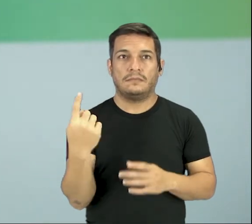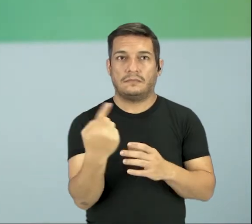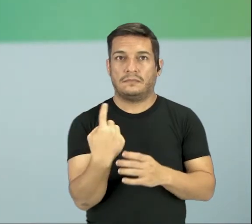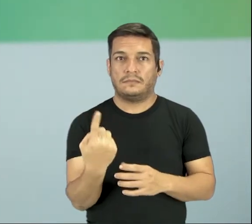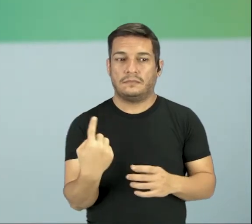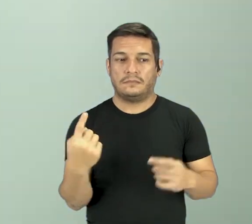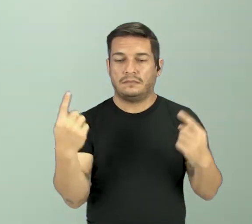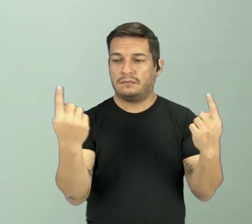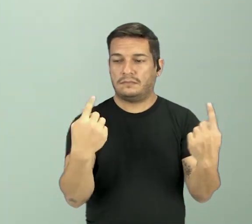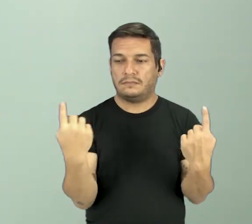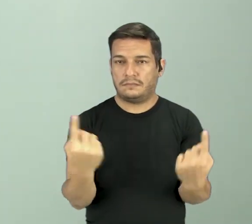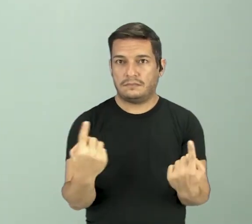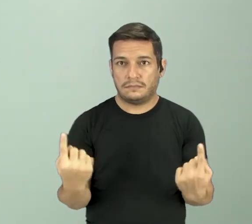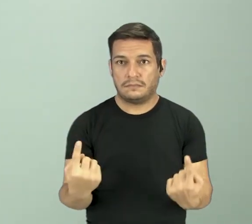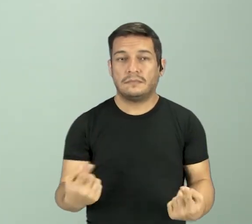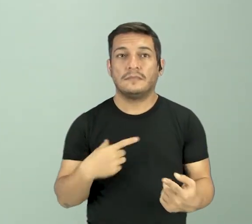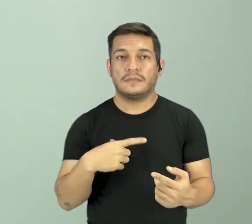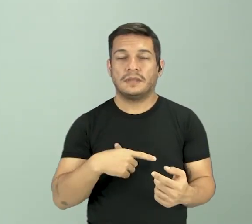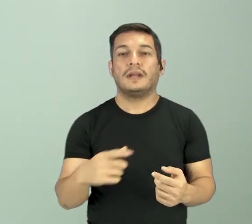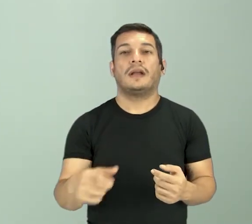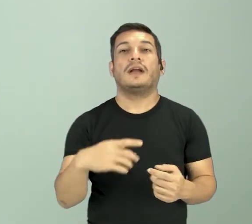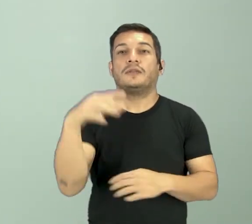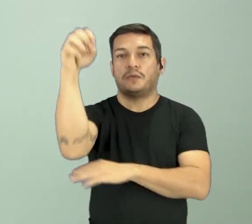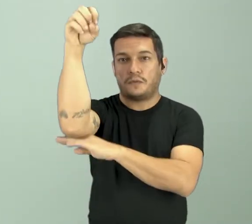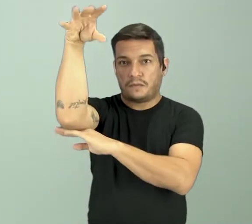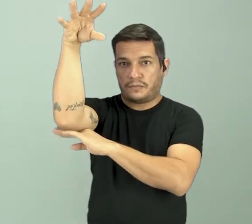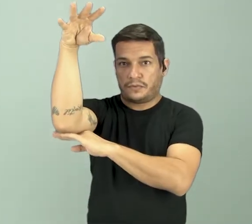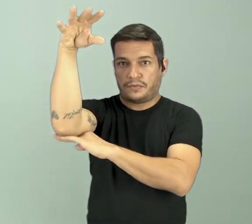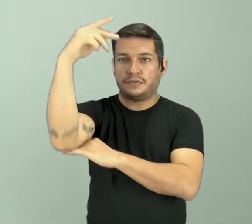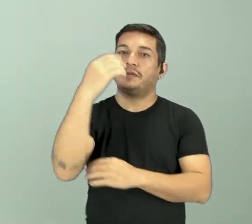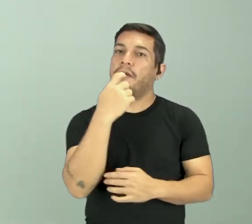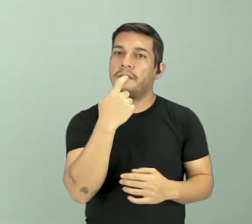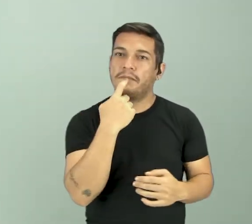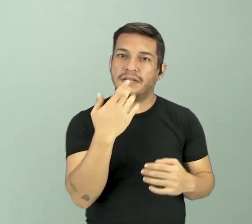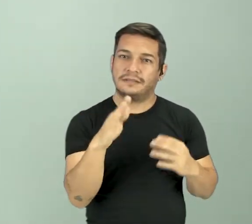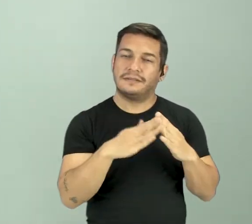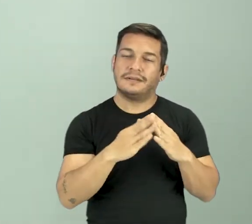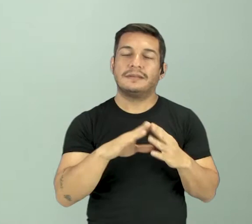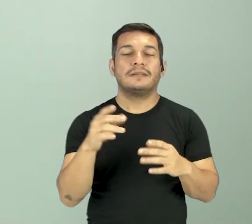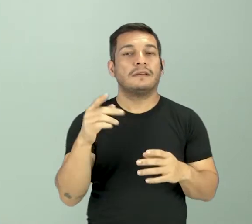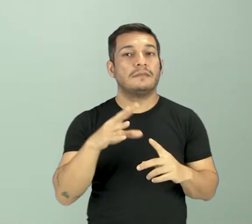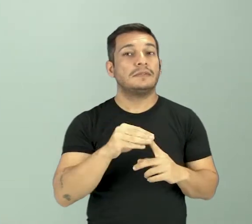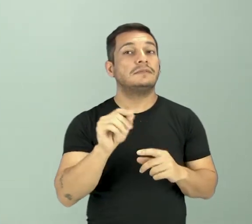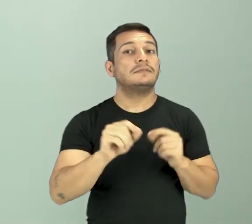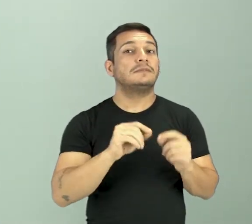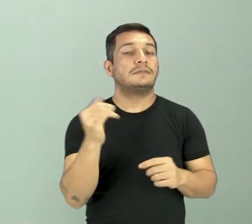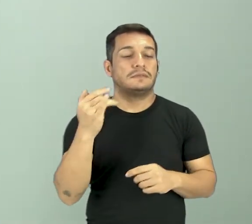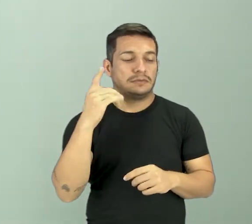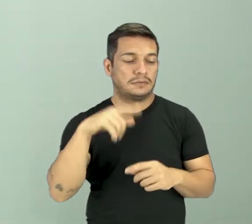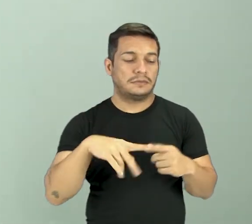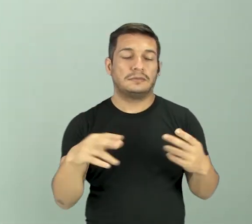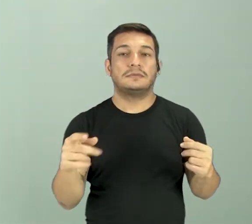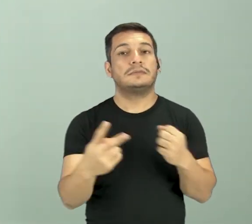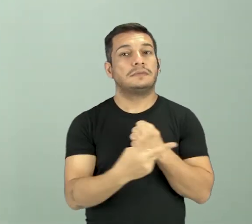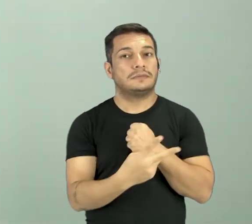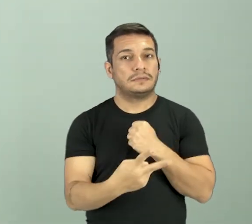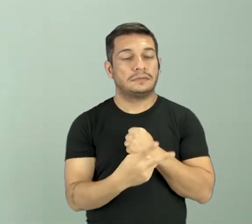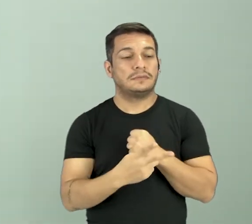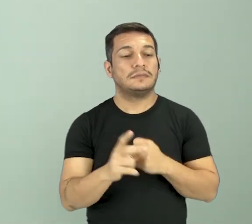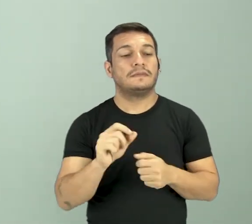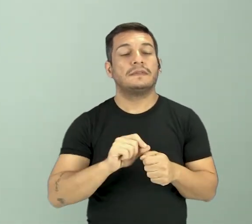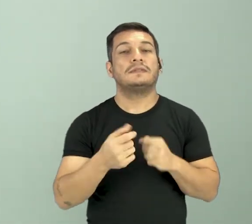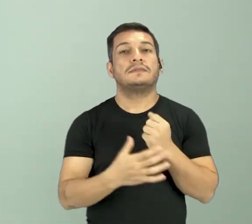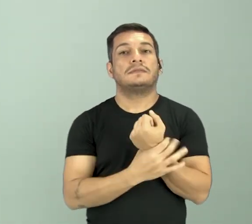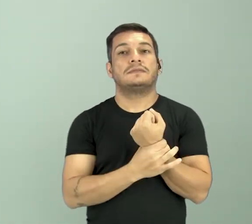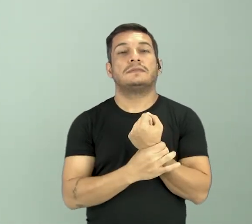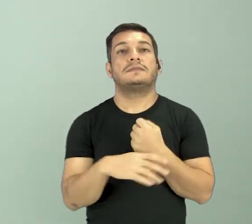mesmo que está lá no poste, próximo da sua casa. E ele tem uma função muito importante, que ele é uma espécie de equipamento de segurança. E ele faz